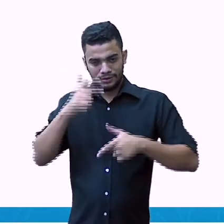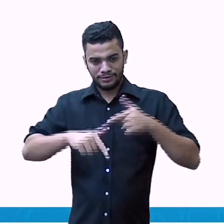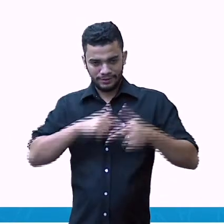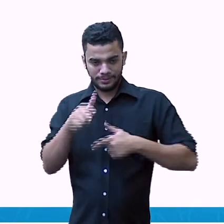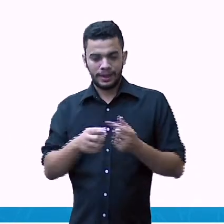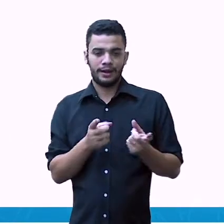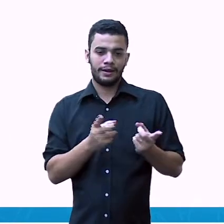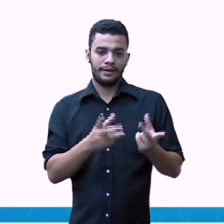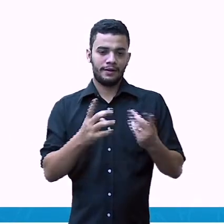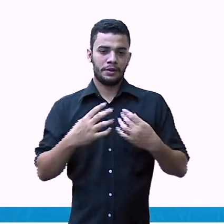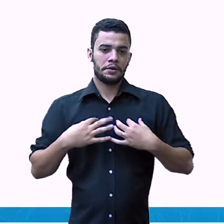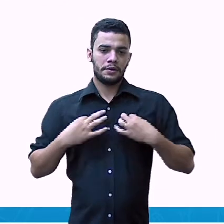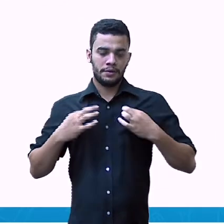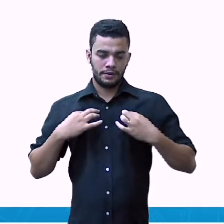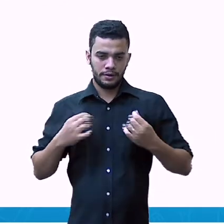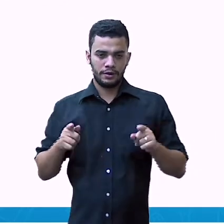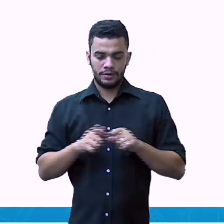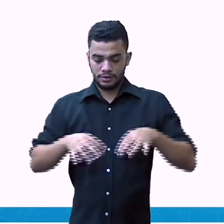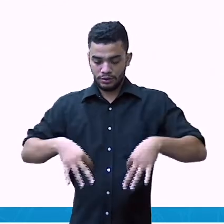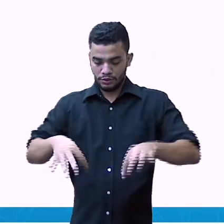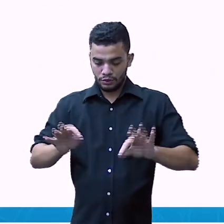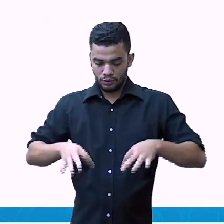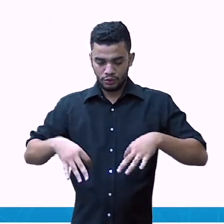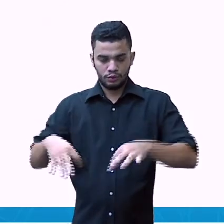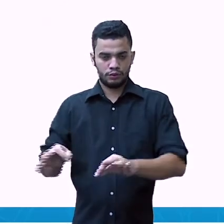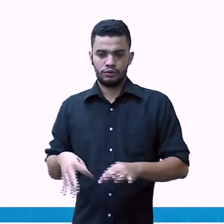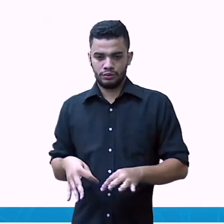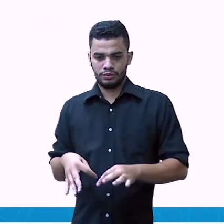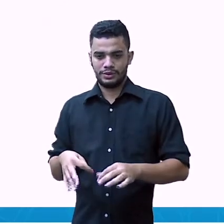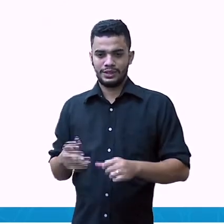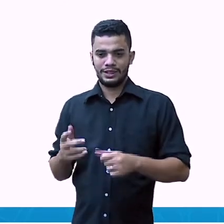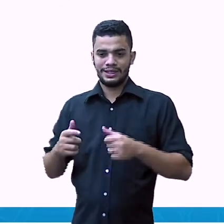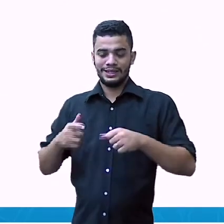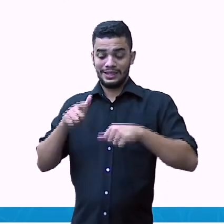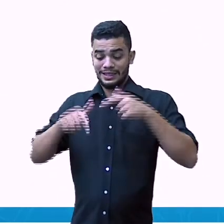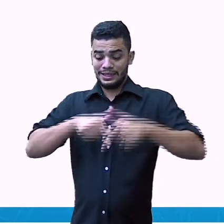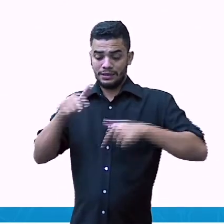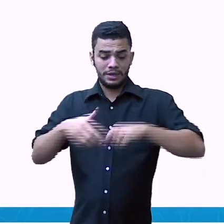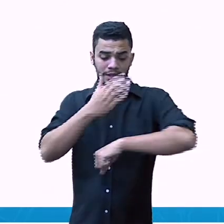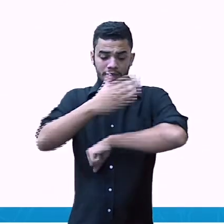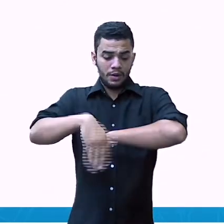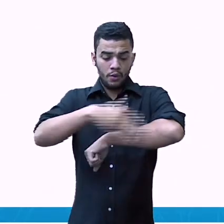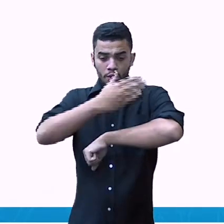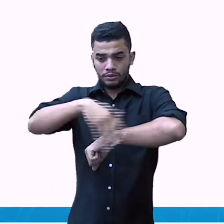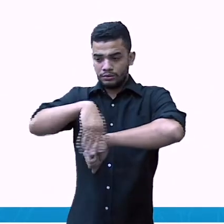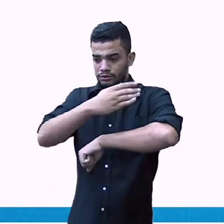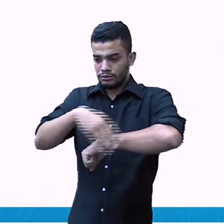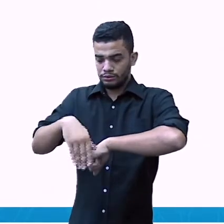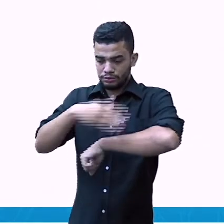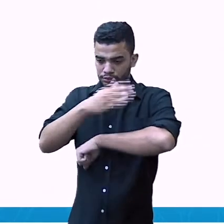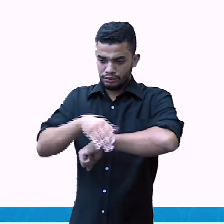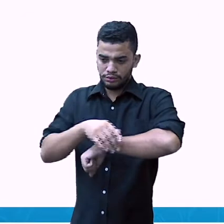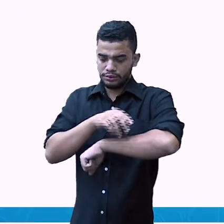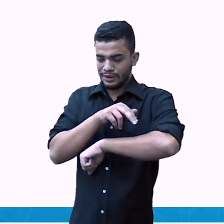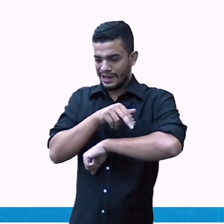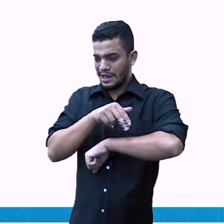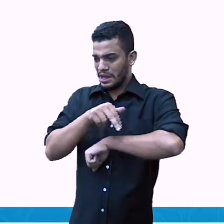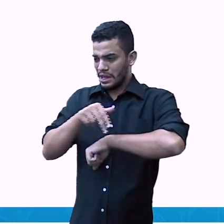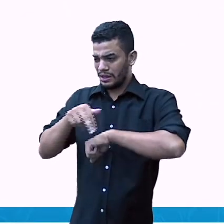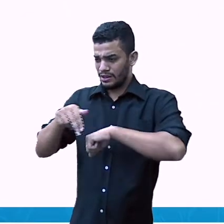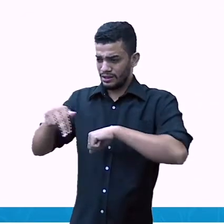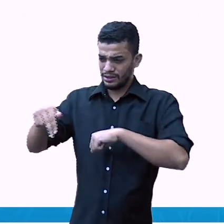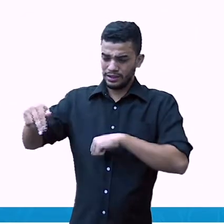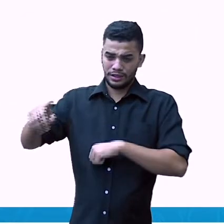praia, né? Ele não tem um lugar fixo e é o que ele conseguir vender naquele dia. dentro do que ele vender naquele dia, vai